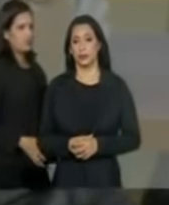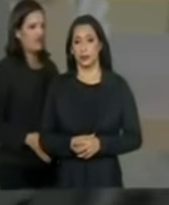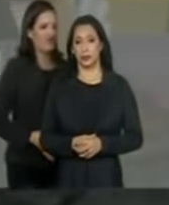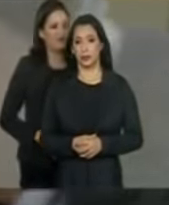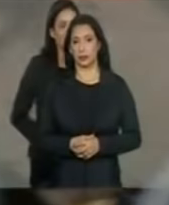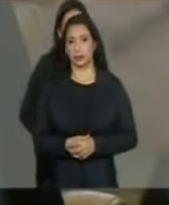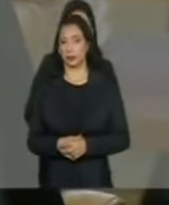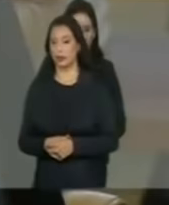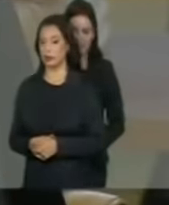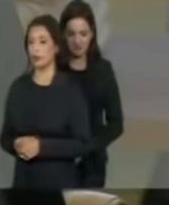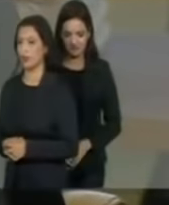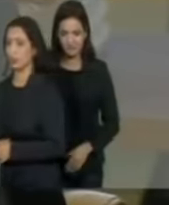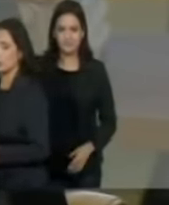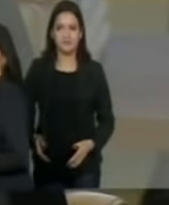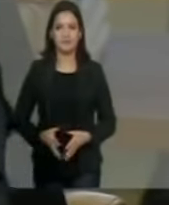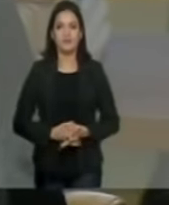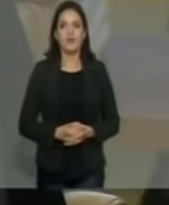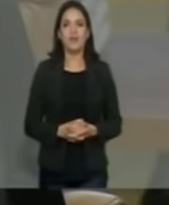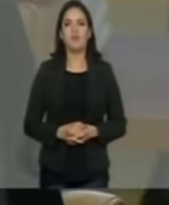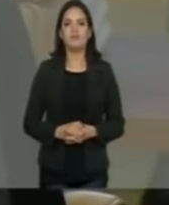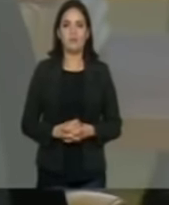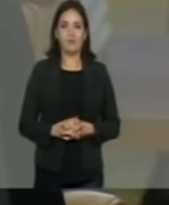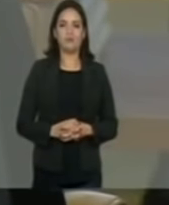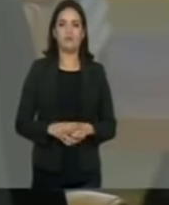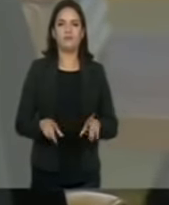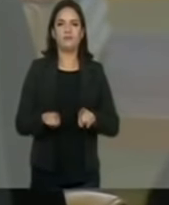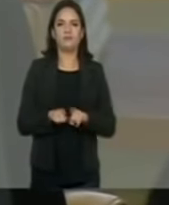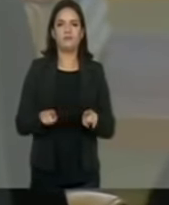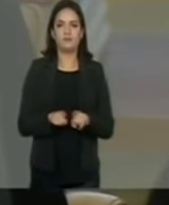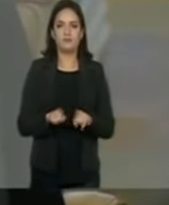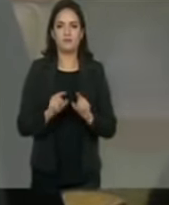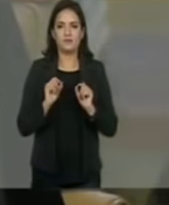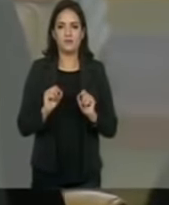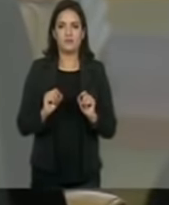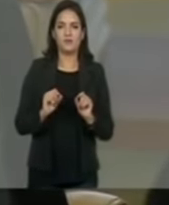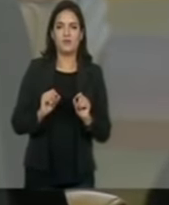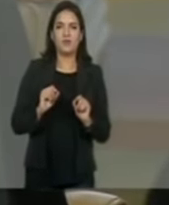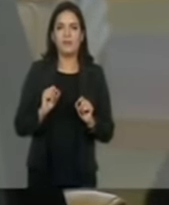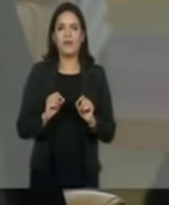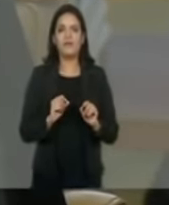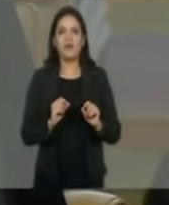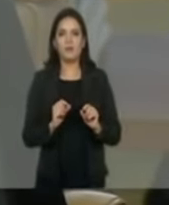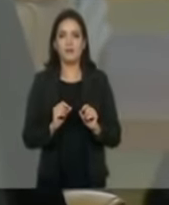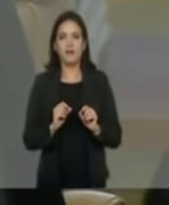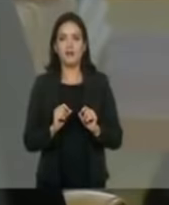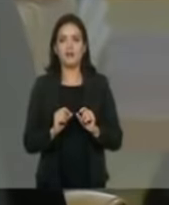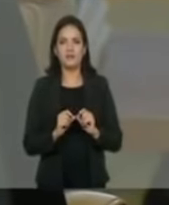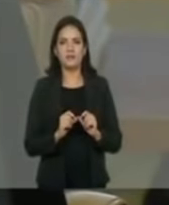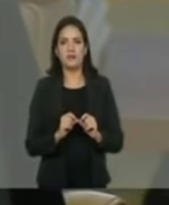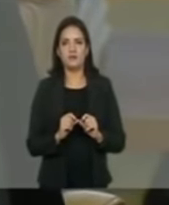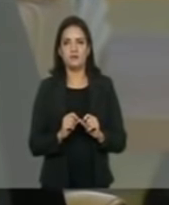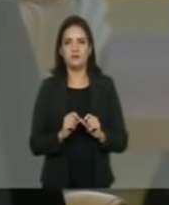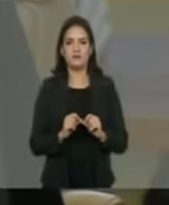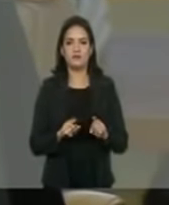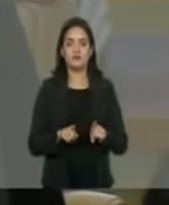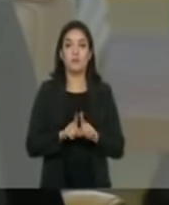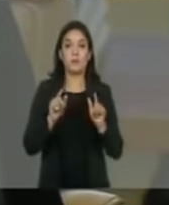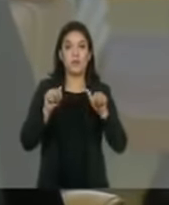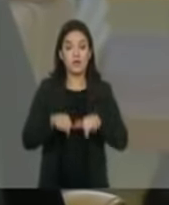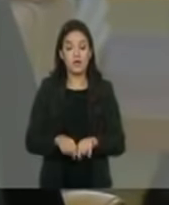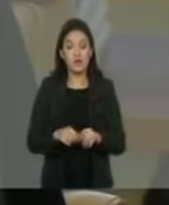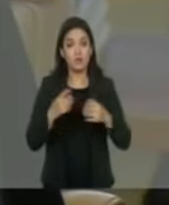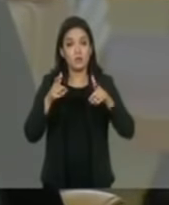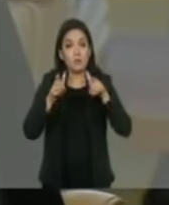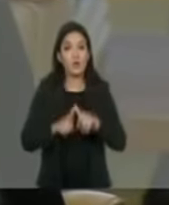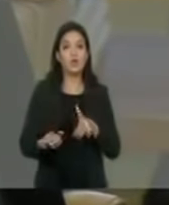decisório inclusive ao processo decisório desta corte suprema que deve ocorrer em ambiente institucional